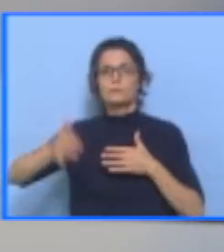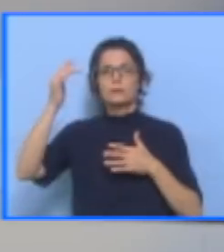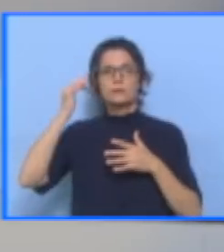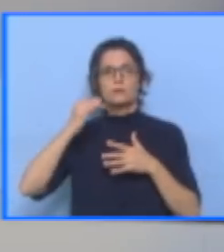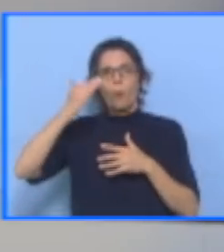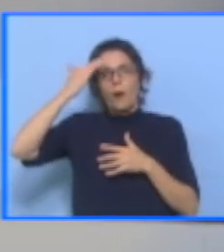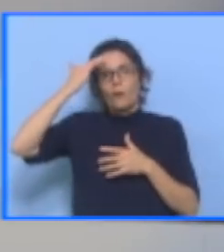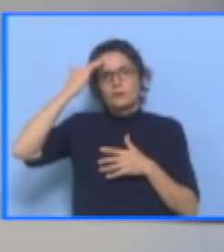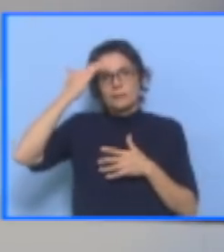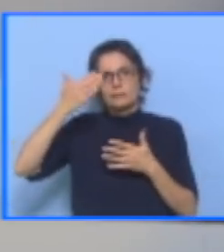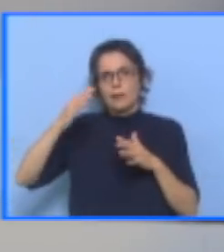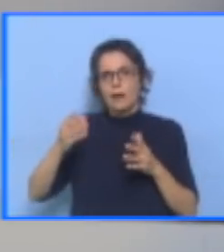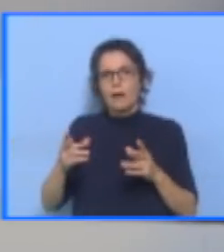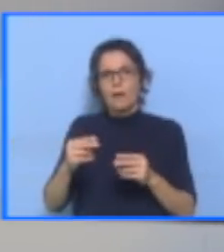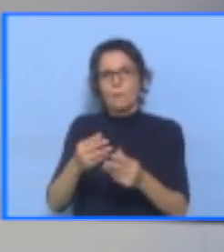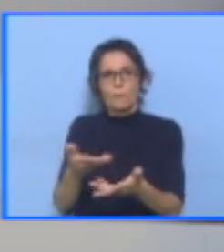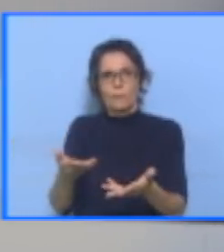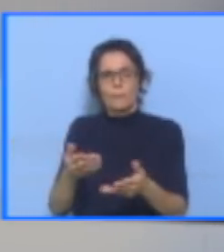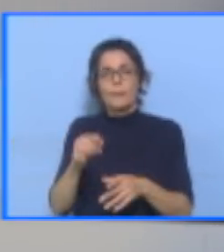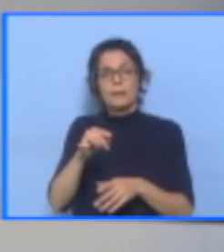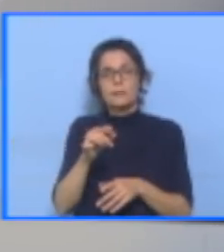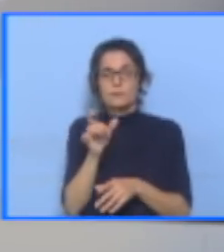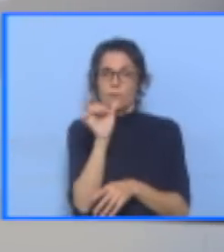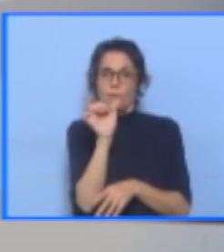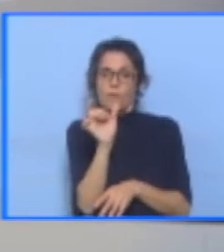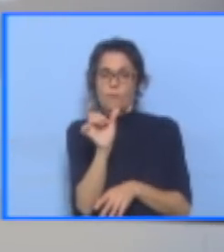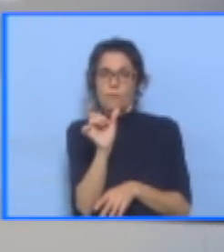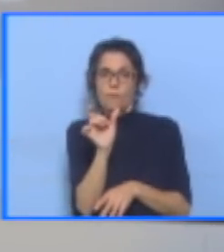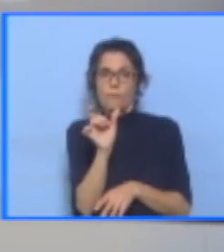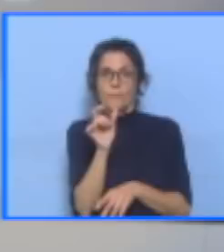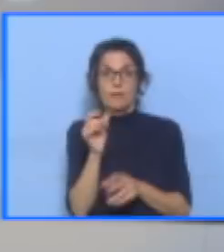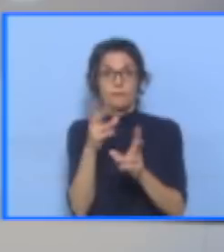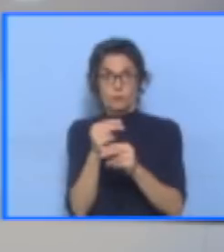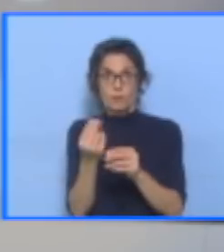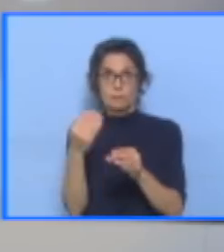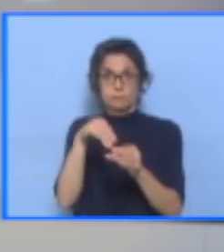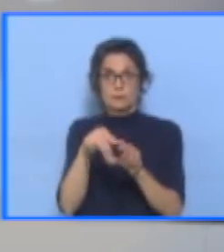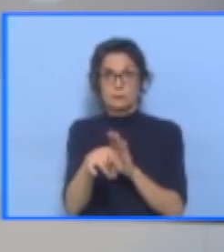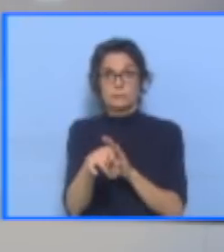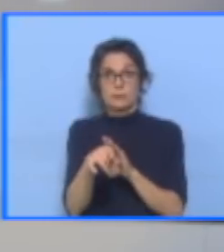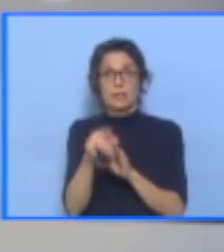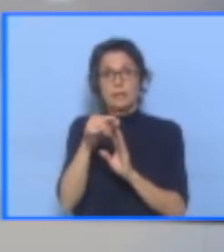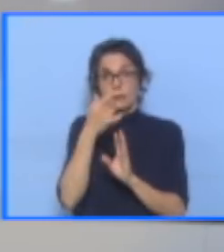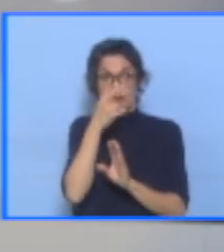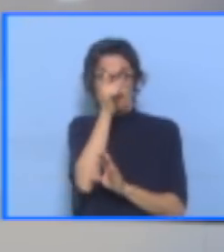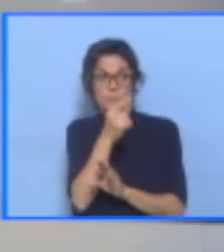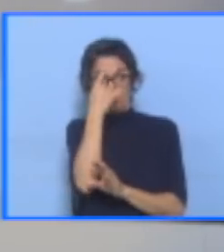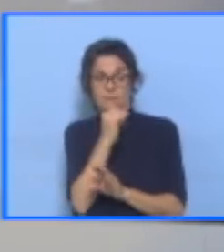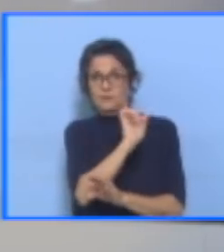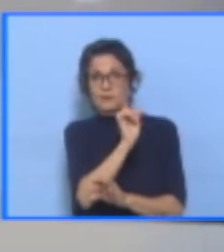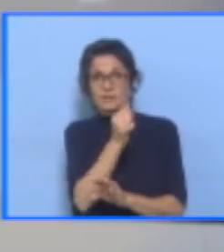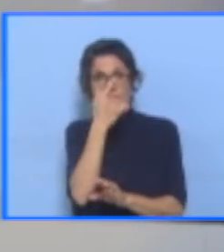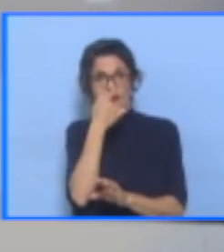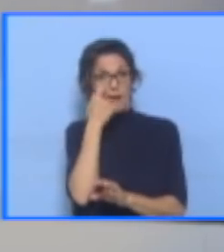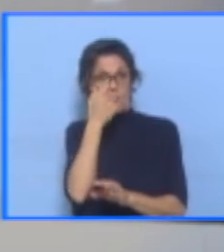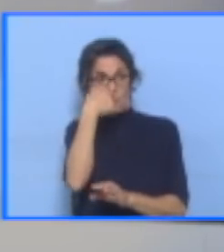livros chama-se precisamente Meditações sobre a Consciência. É um termo novo que é introduzido e ele ficou como um homem, como diz uma expressão